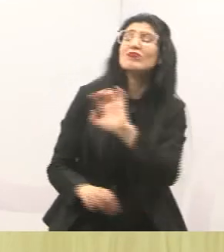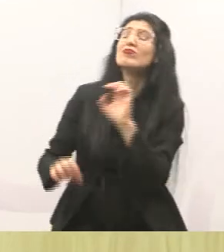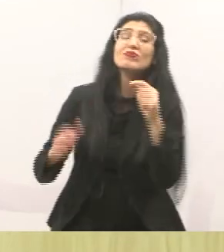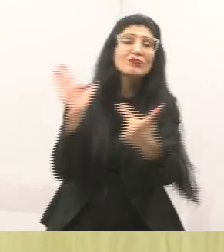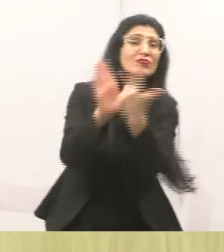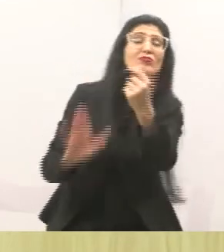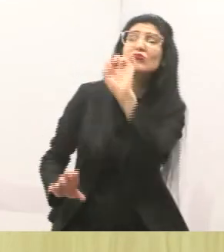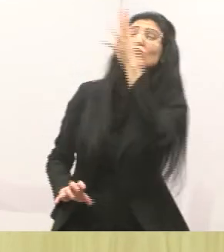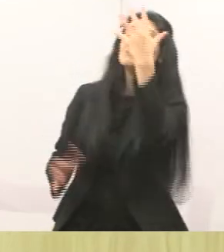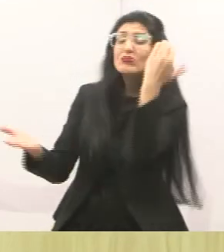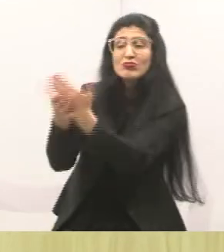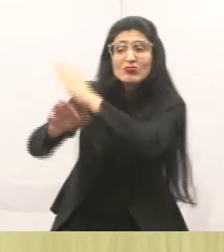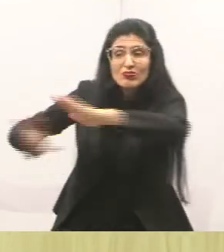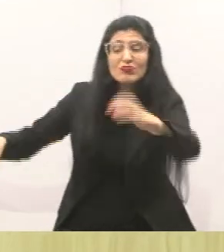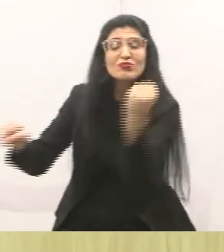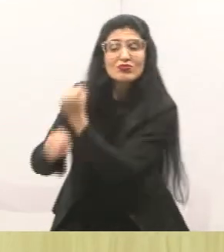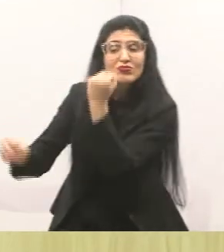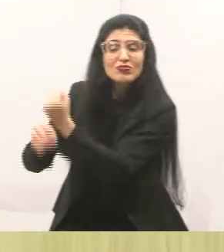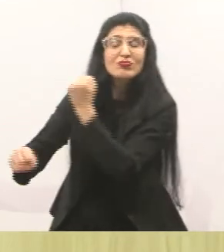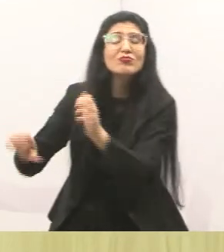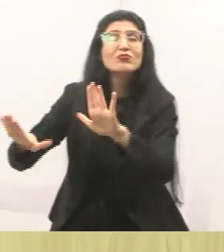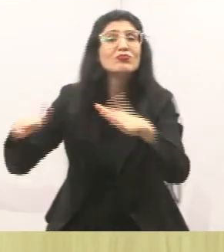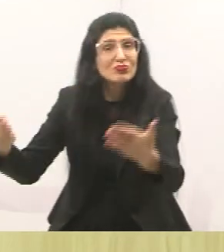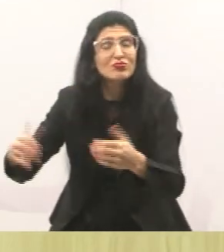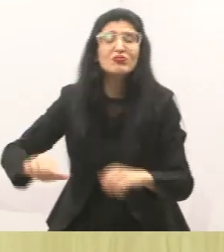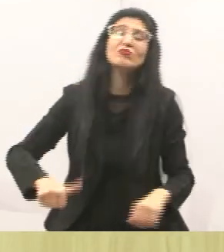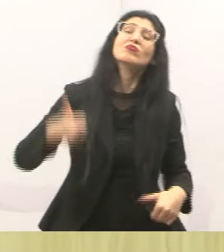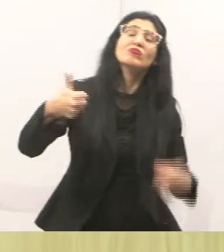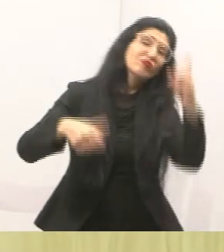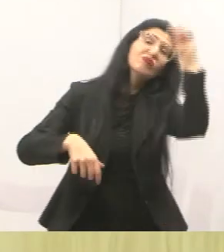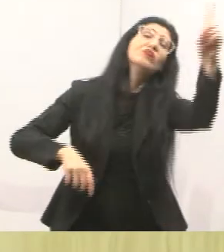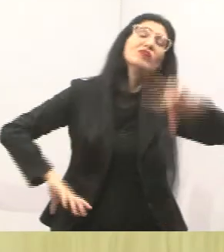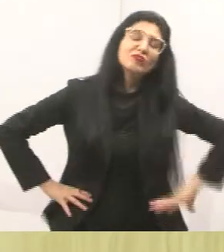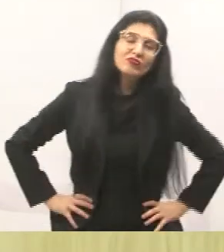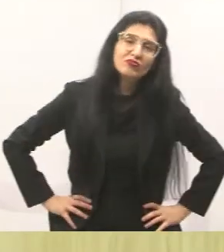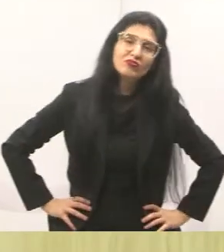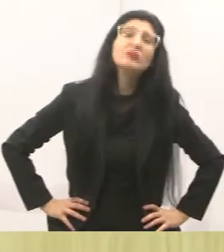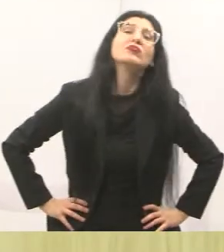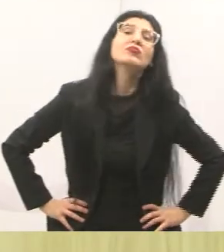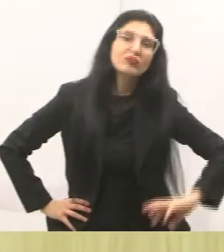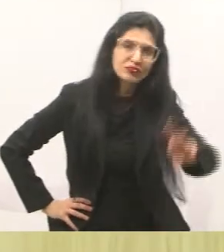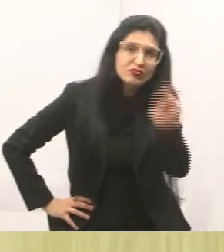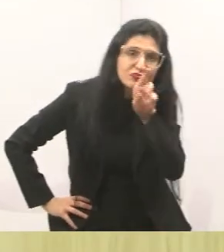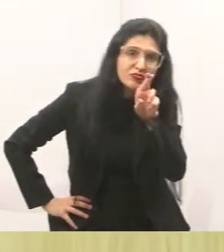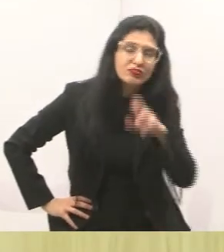conclusão dessa pavimentação? Em caso positivo, qual a data?